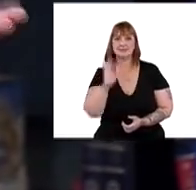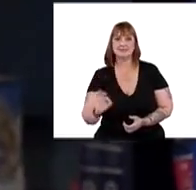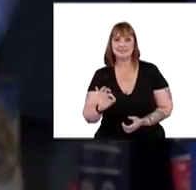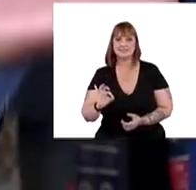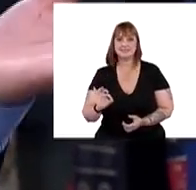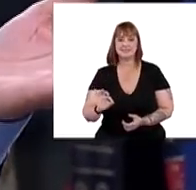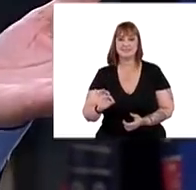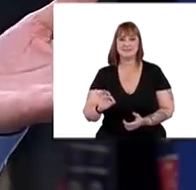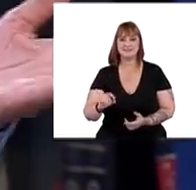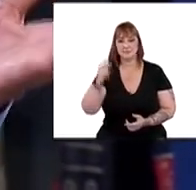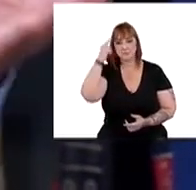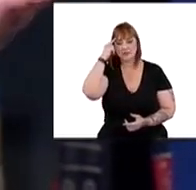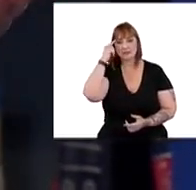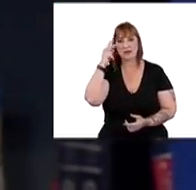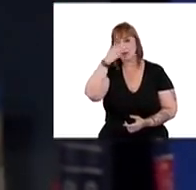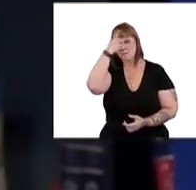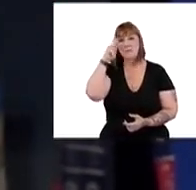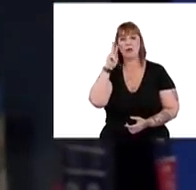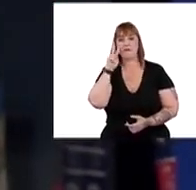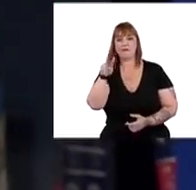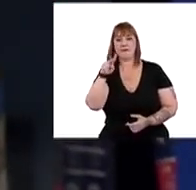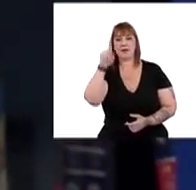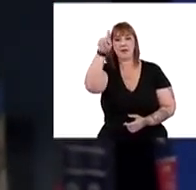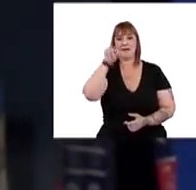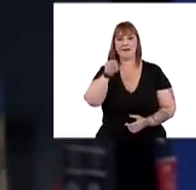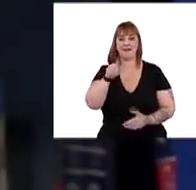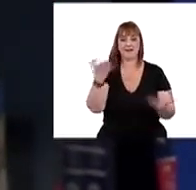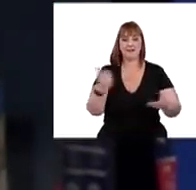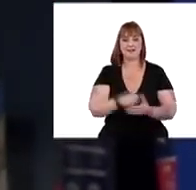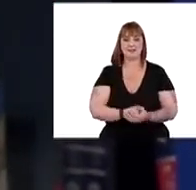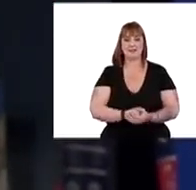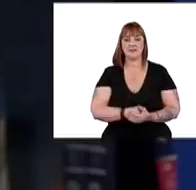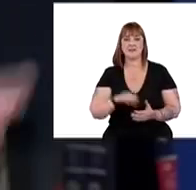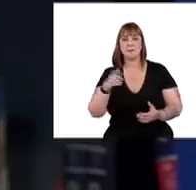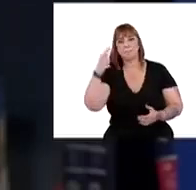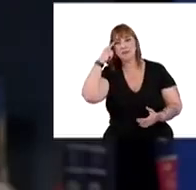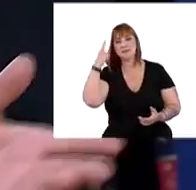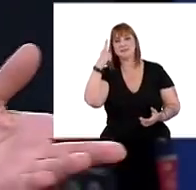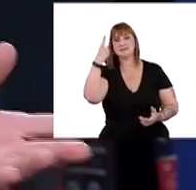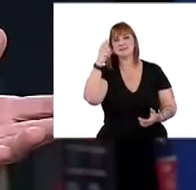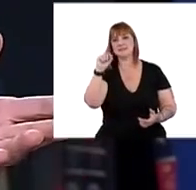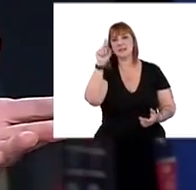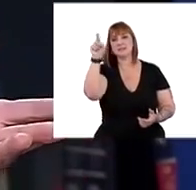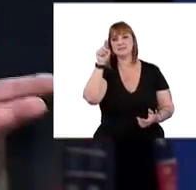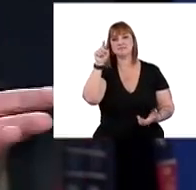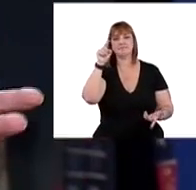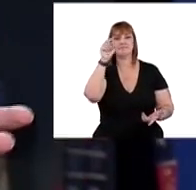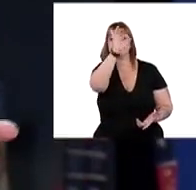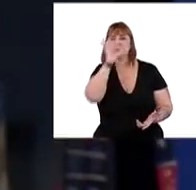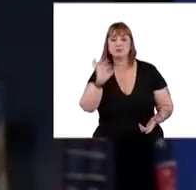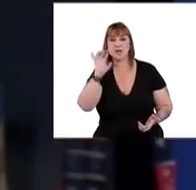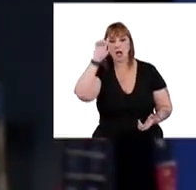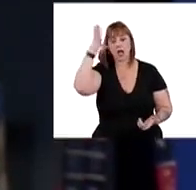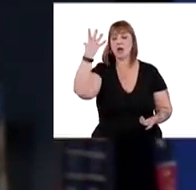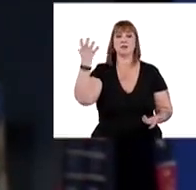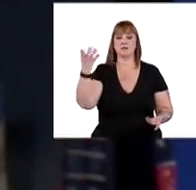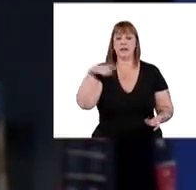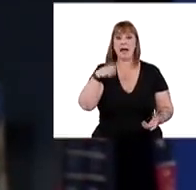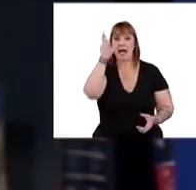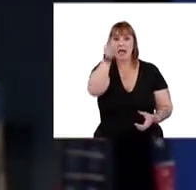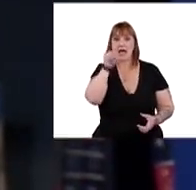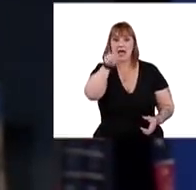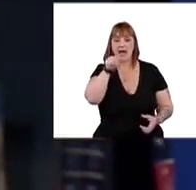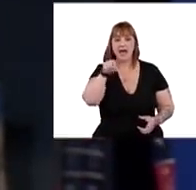em tese, muita gente vê teu programa, se em tese aí 10% na última hora resolve dizer, não, é